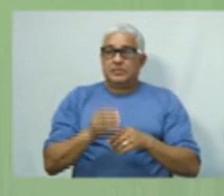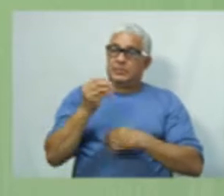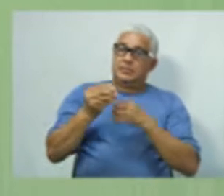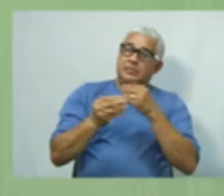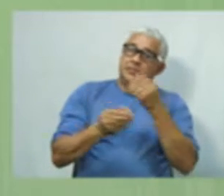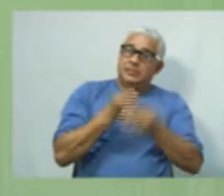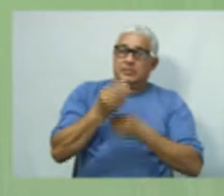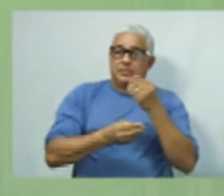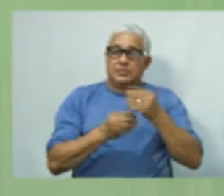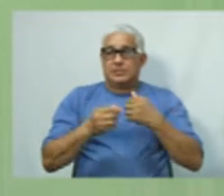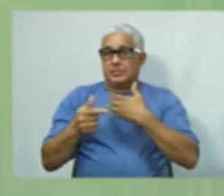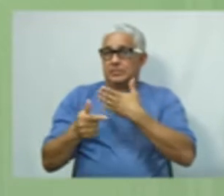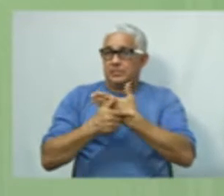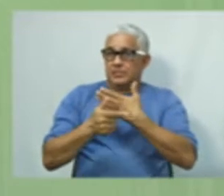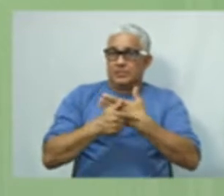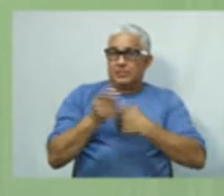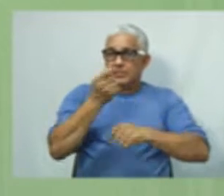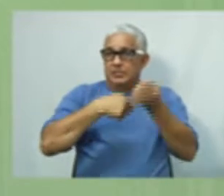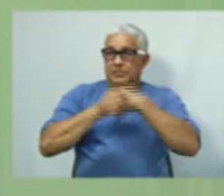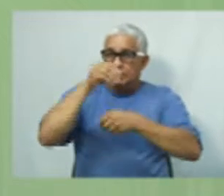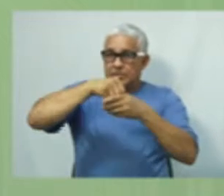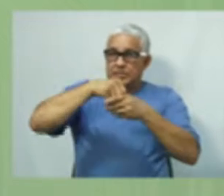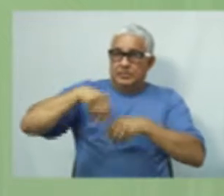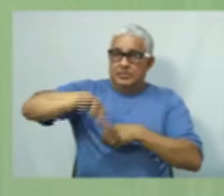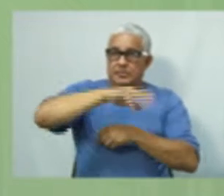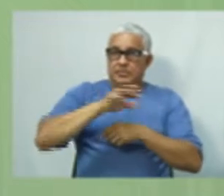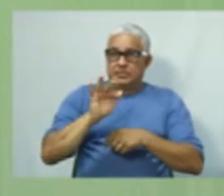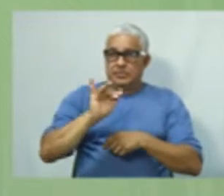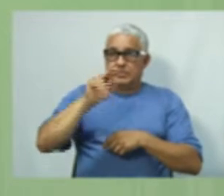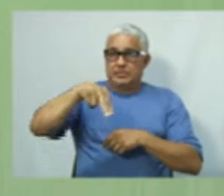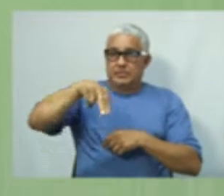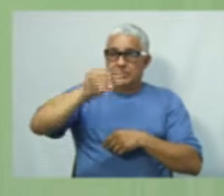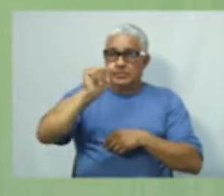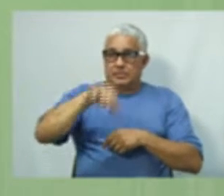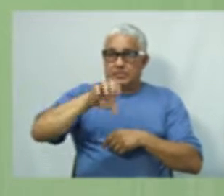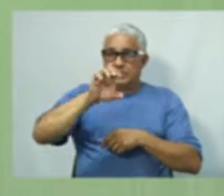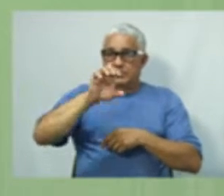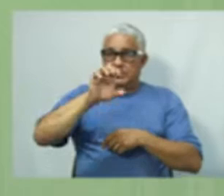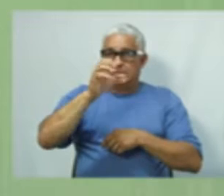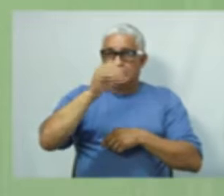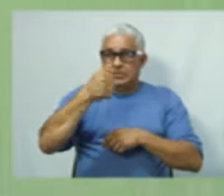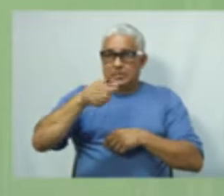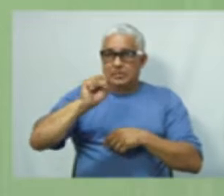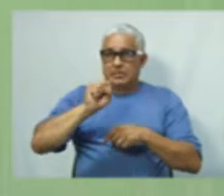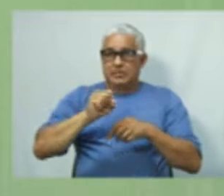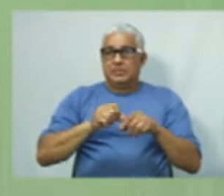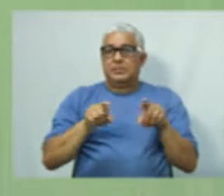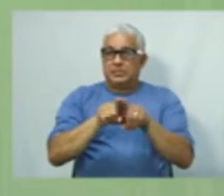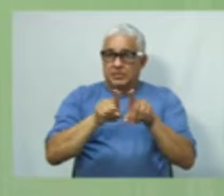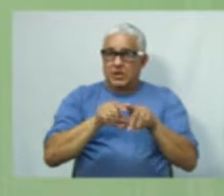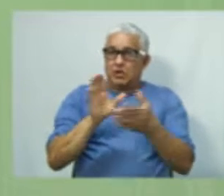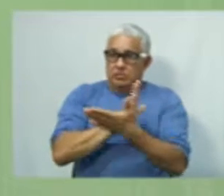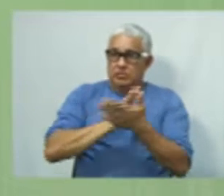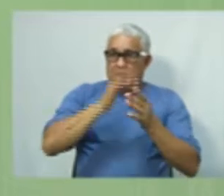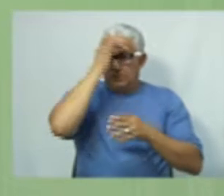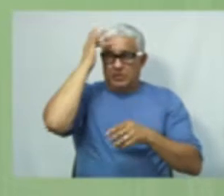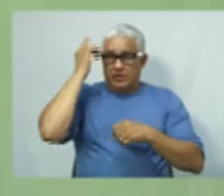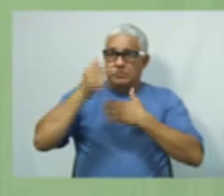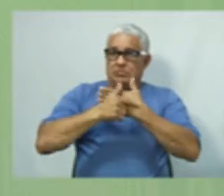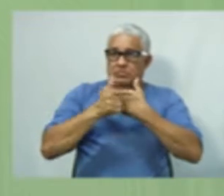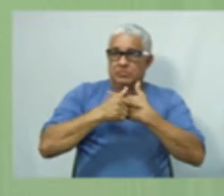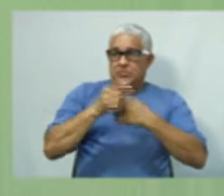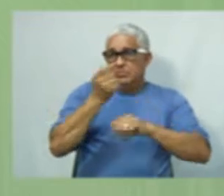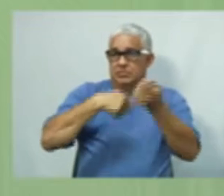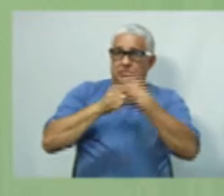né, elas atuam dentro da área de finanças, né? Porque a gente vê o pessoal comentando das funções administrativas